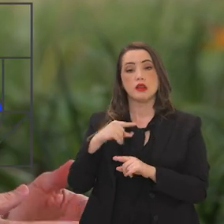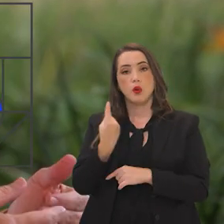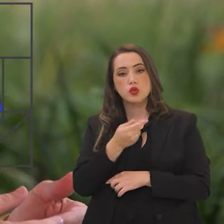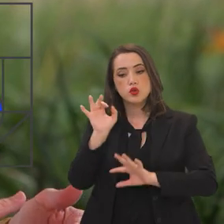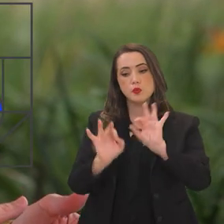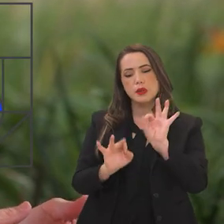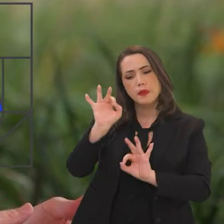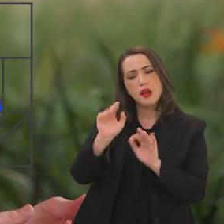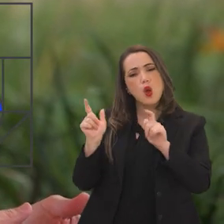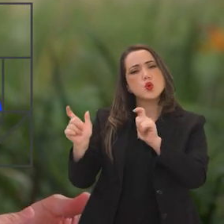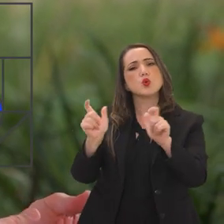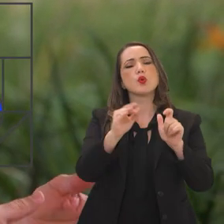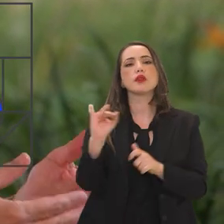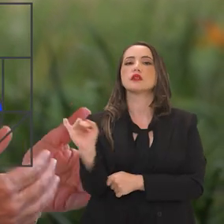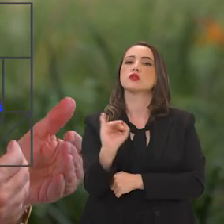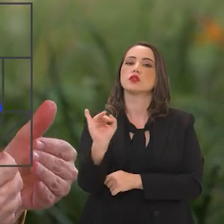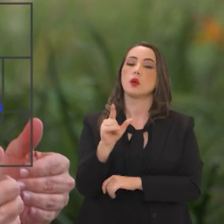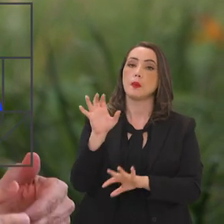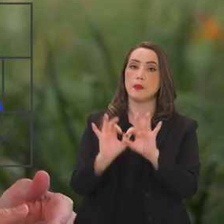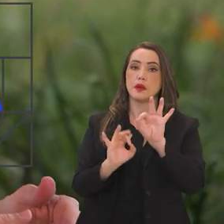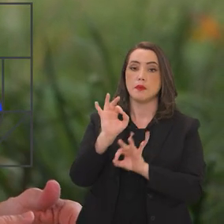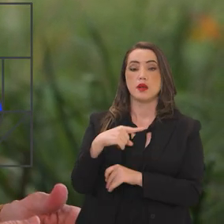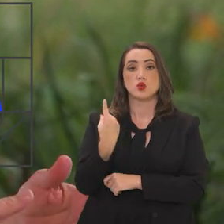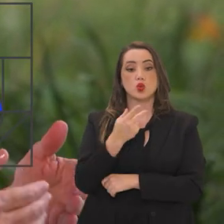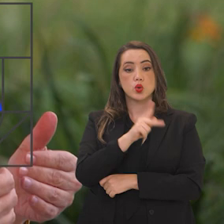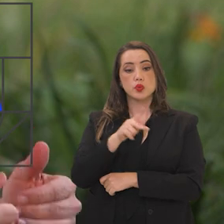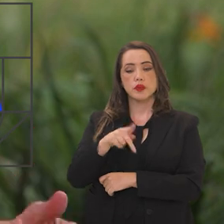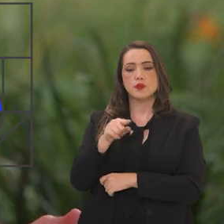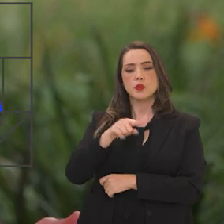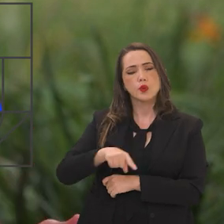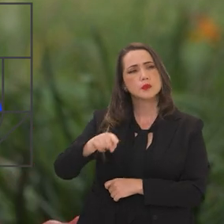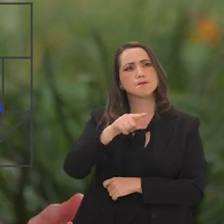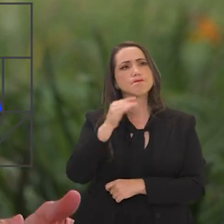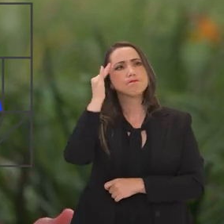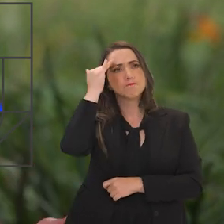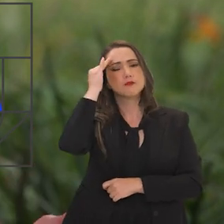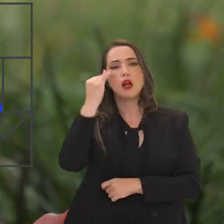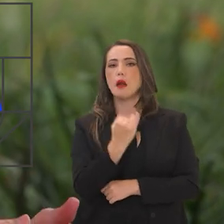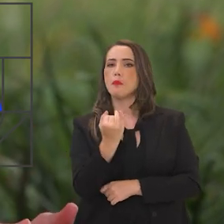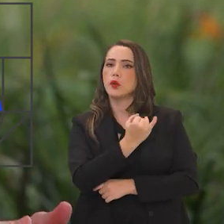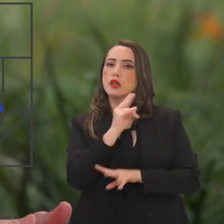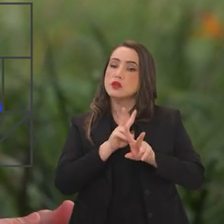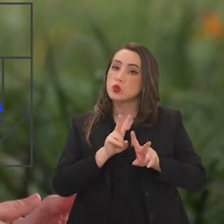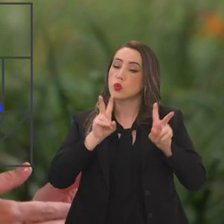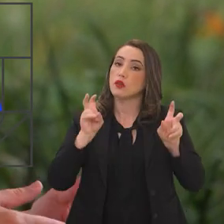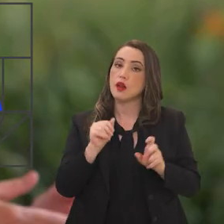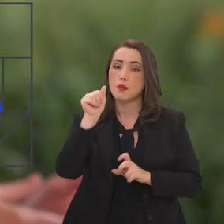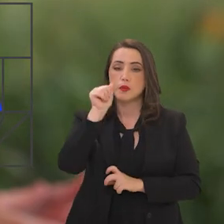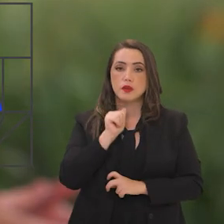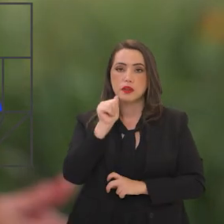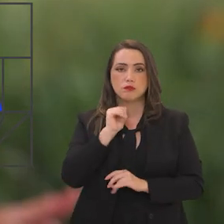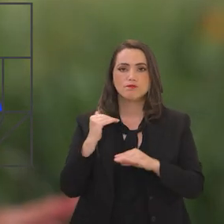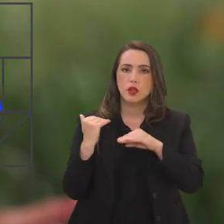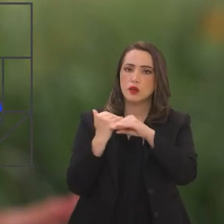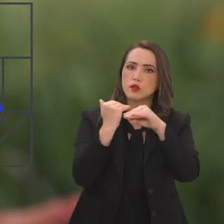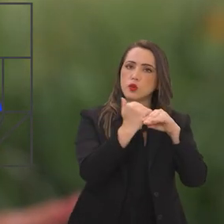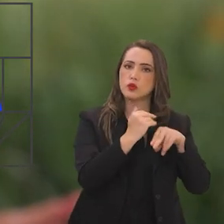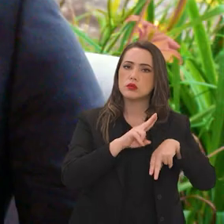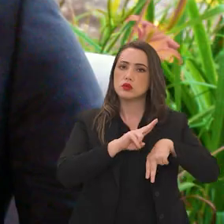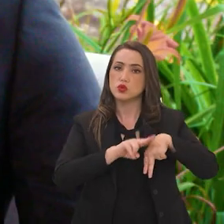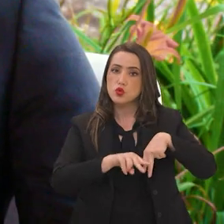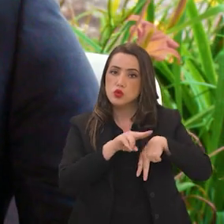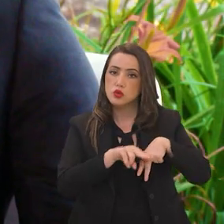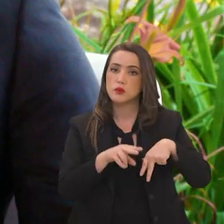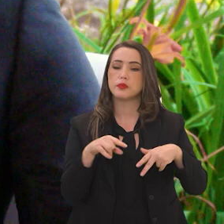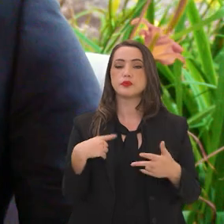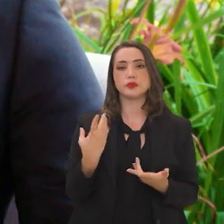que a gente prepare As instituições Prepare os nossos discentes para que eles entendam a importância da pauta do respeito da Equidade de